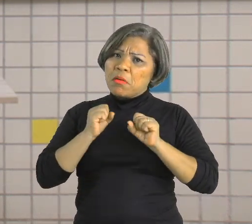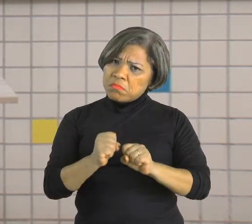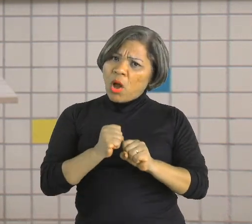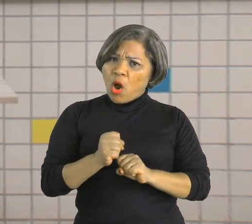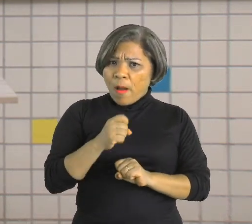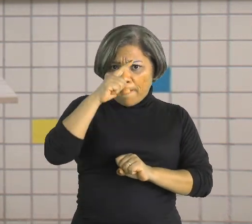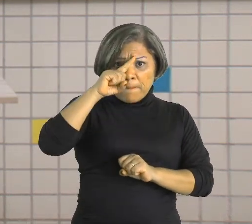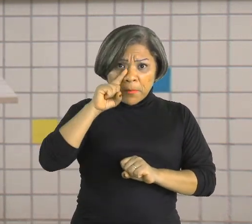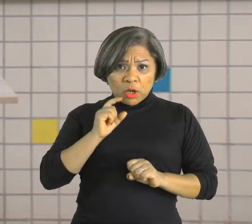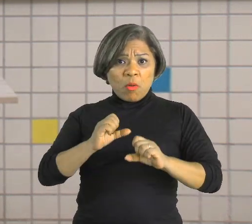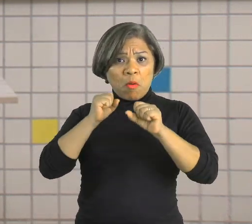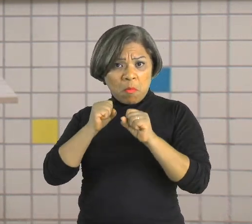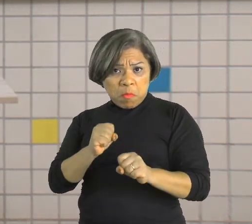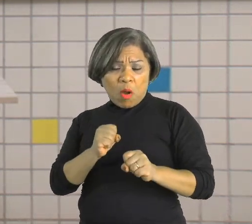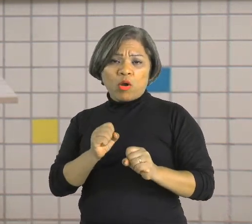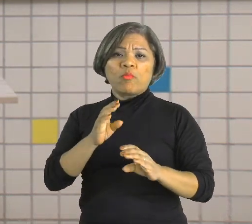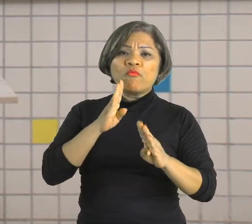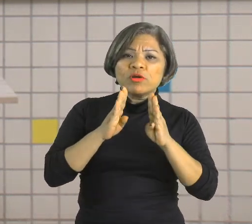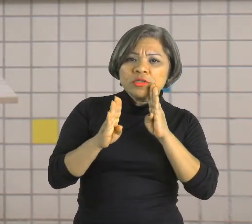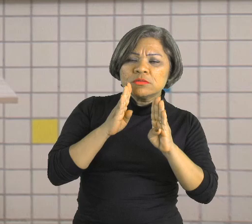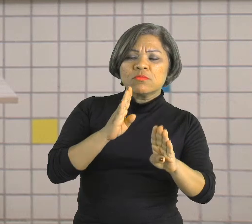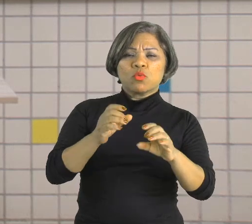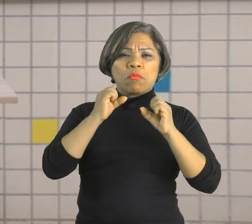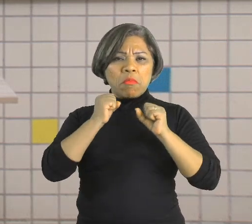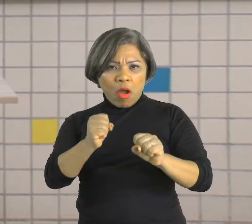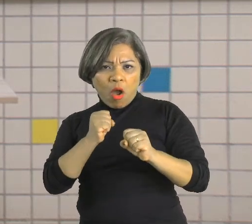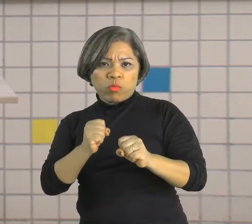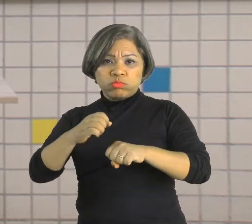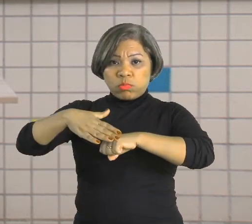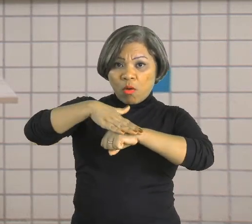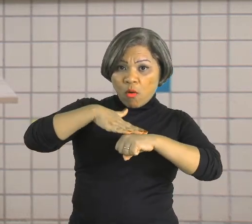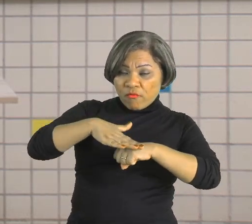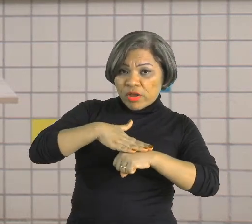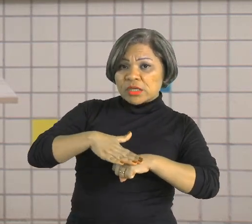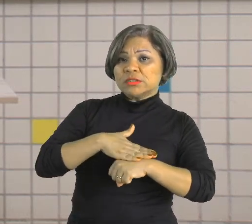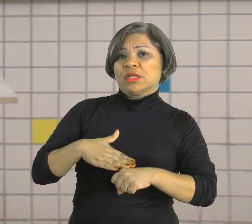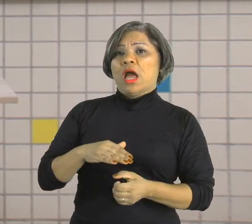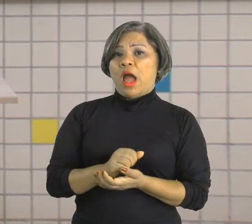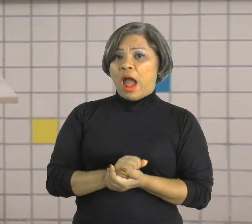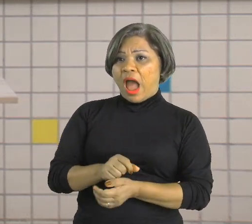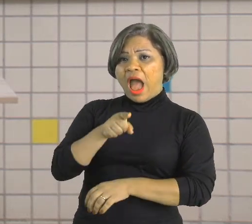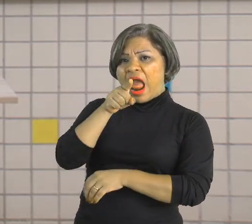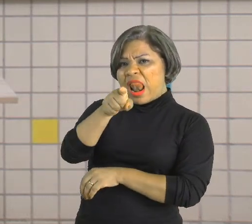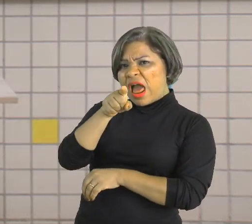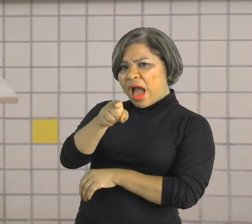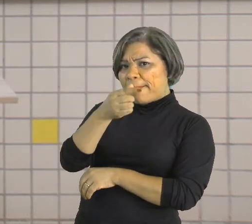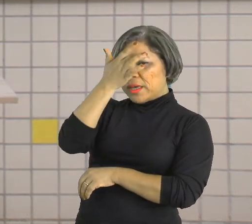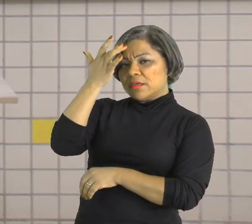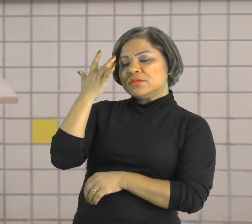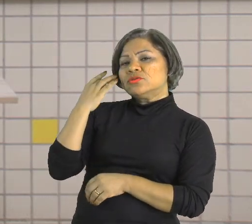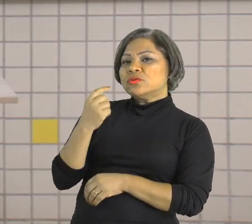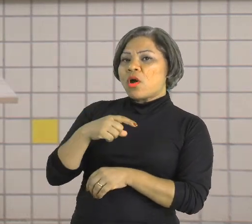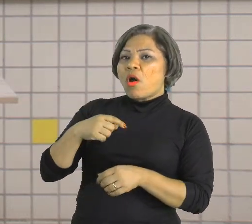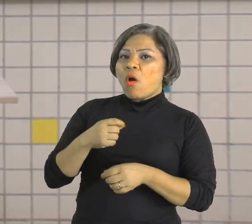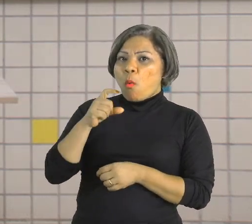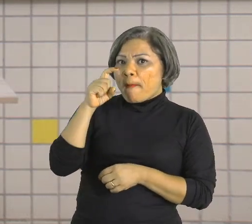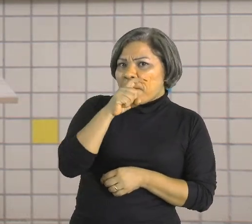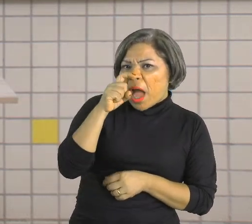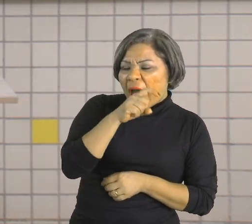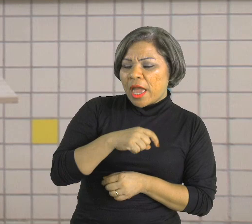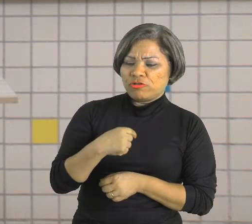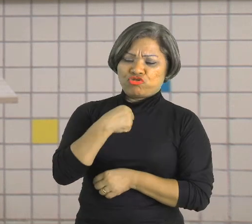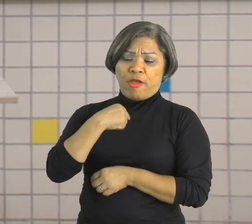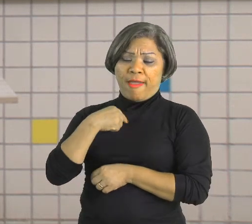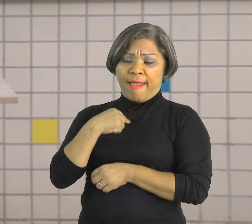nunca viu, que pode até mentir a idade, dizer que é uma criança como você e na verdade não ser. Então vocês